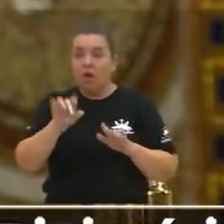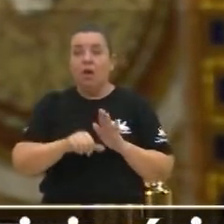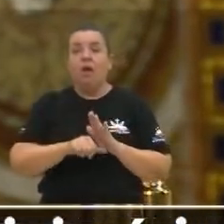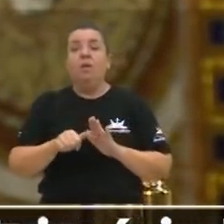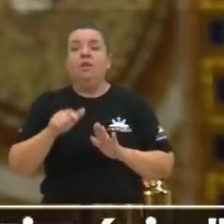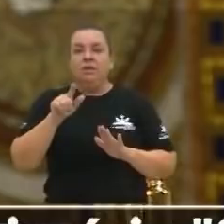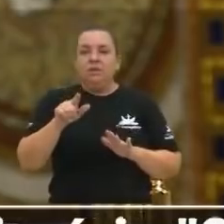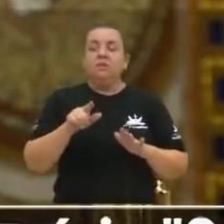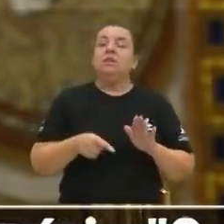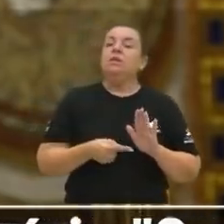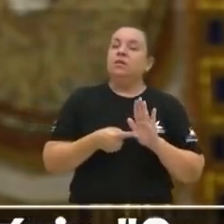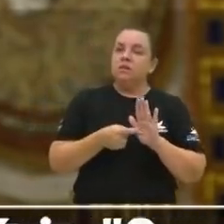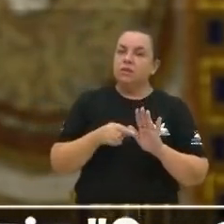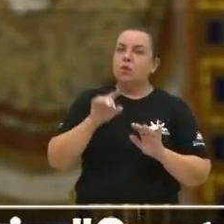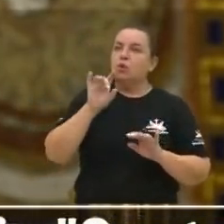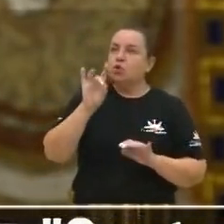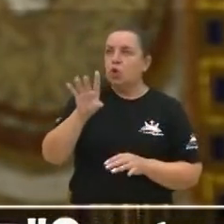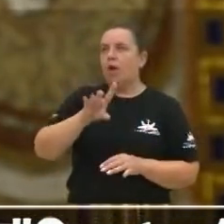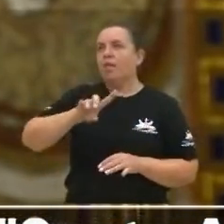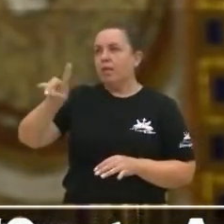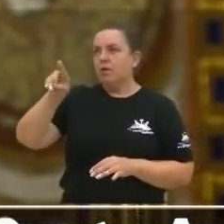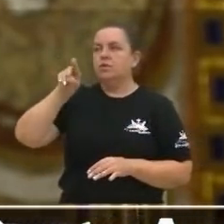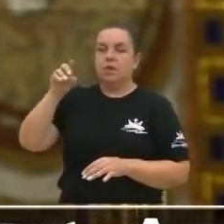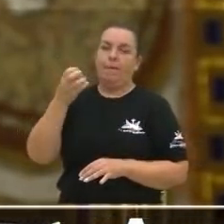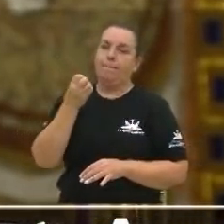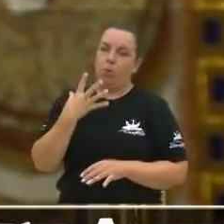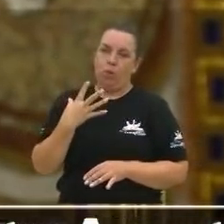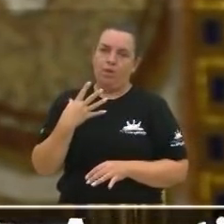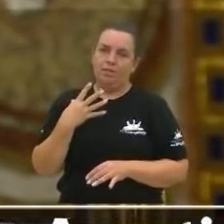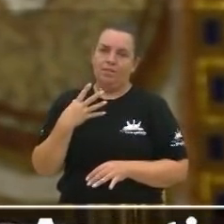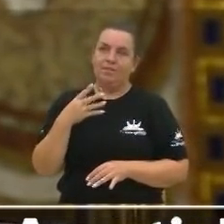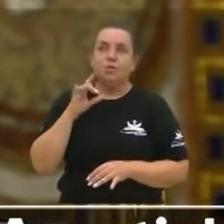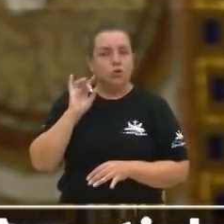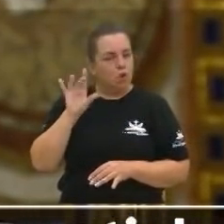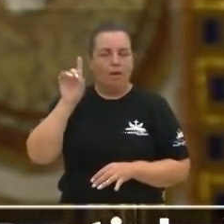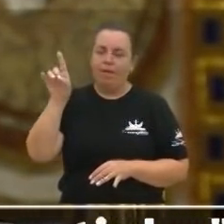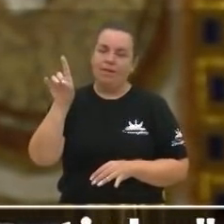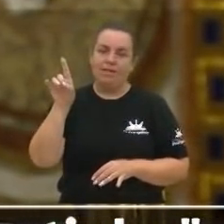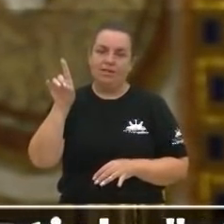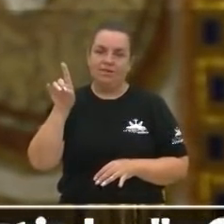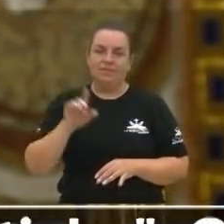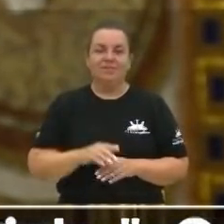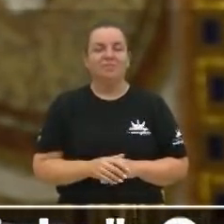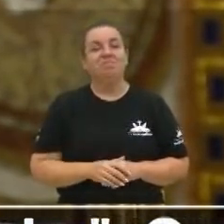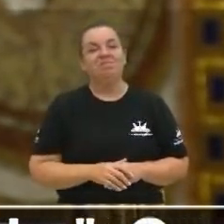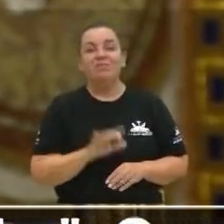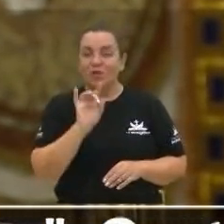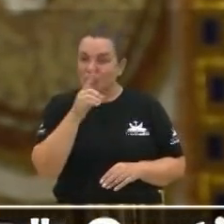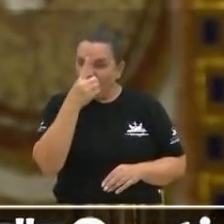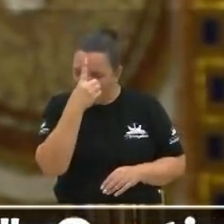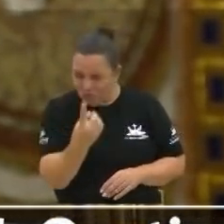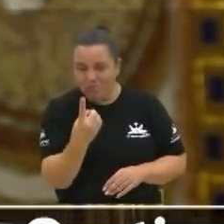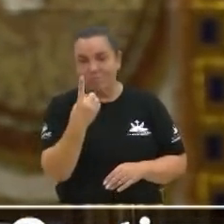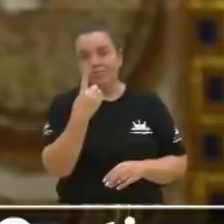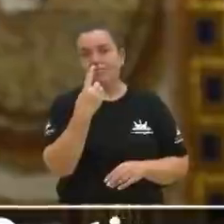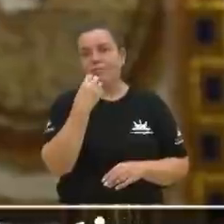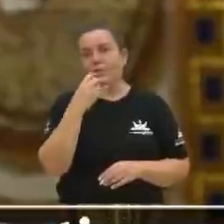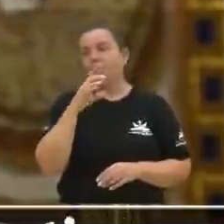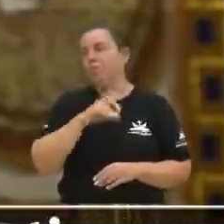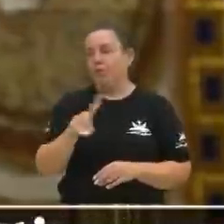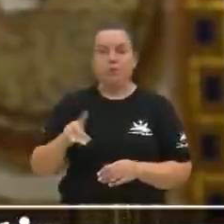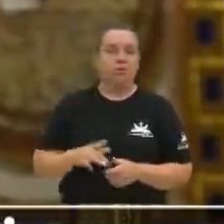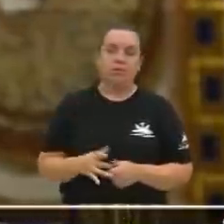primeira parte somente uma coisa é boa só existe o único bom